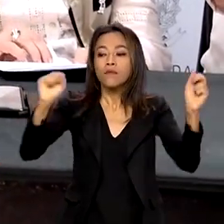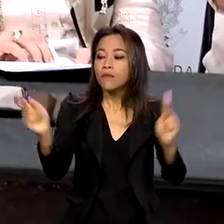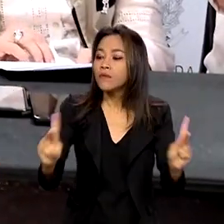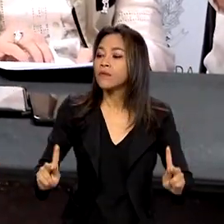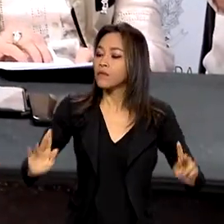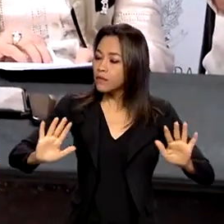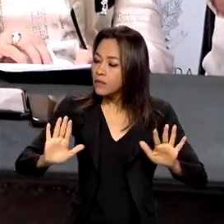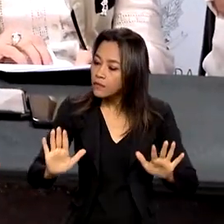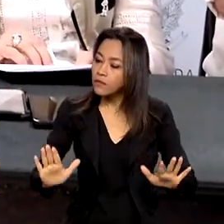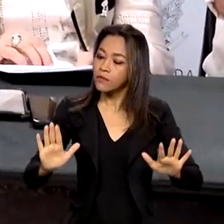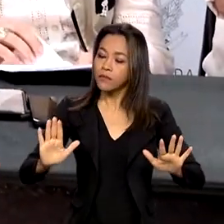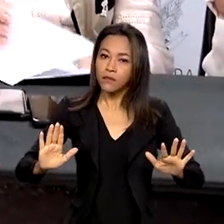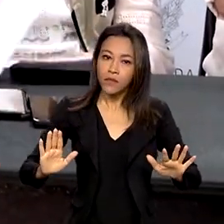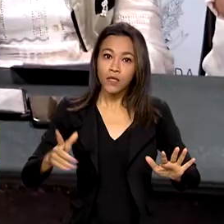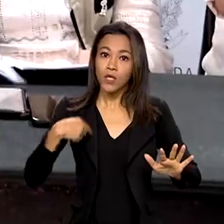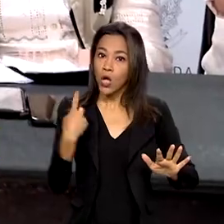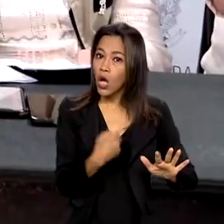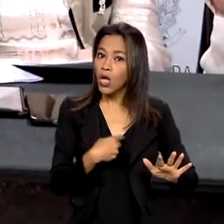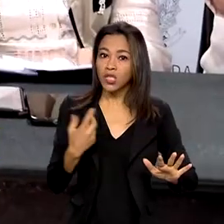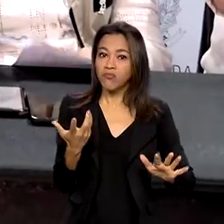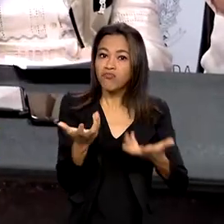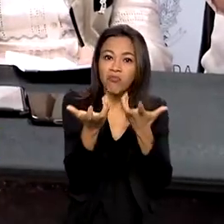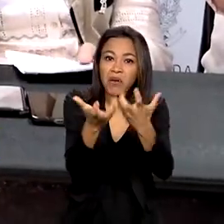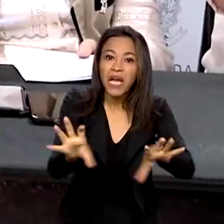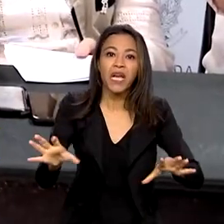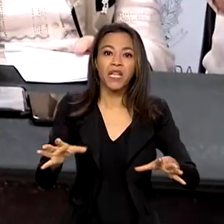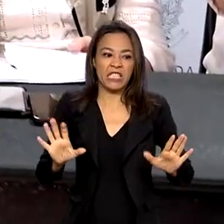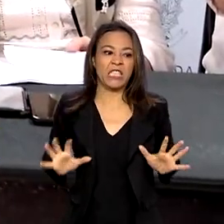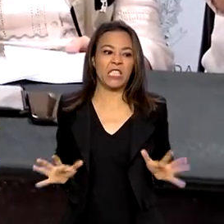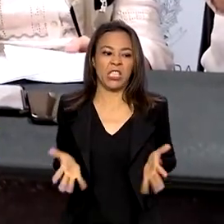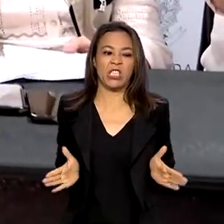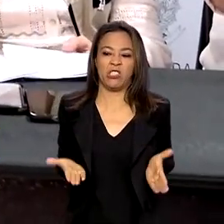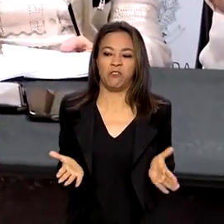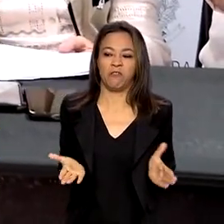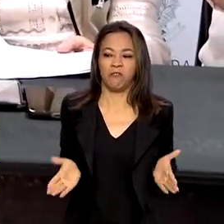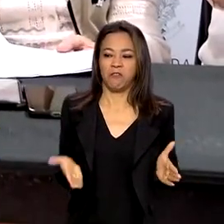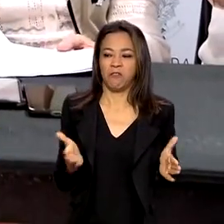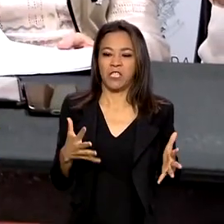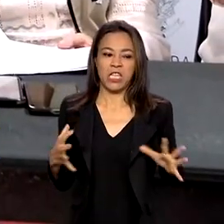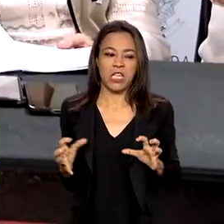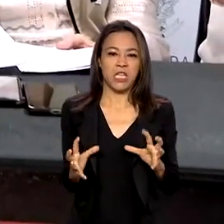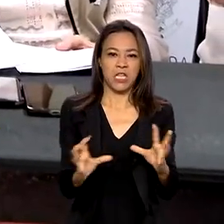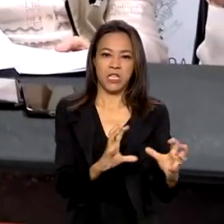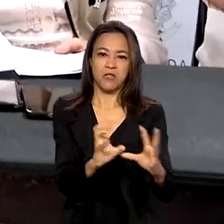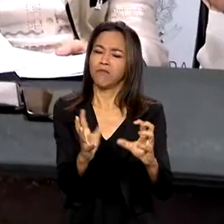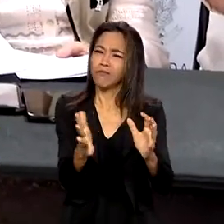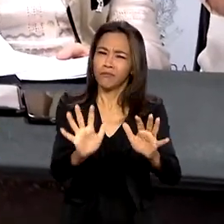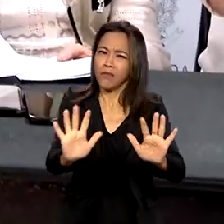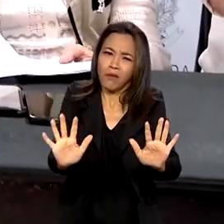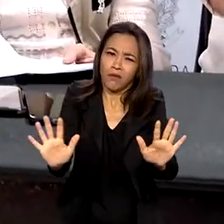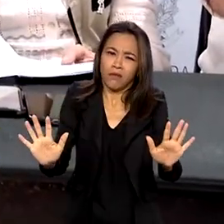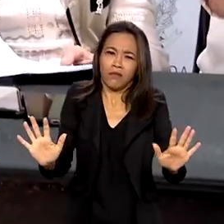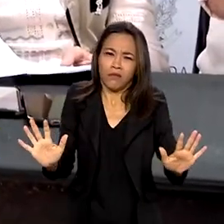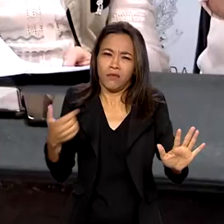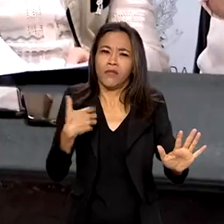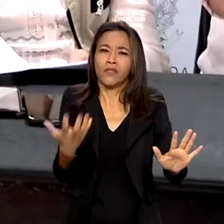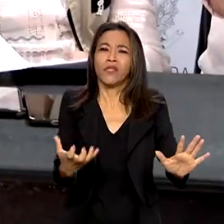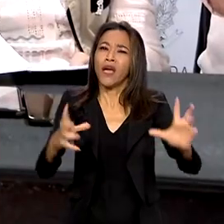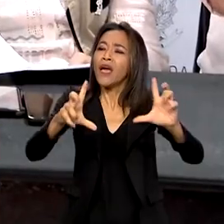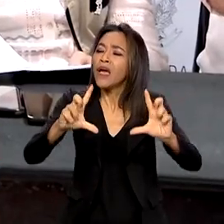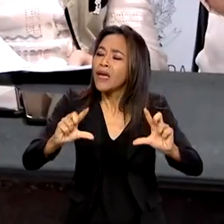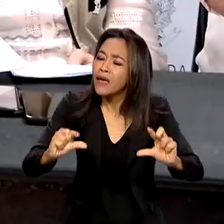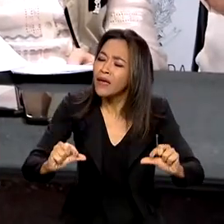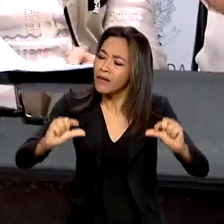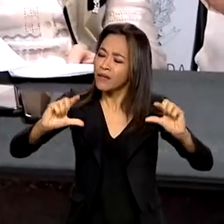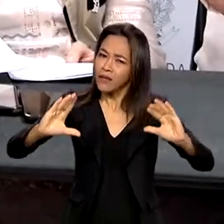A gente não está, de forma alguma, incentivando esses conflitos. A gente quer amenizar essa